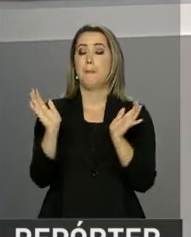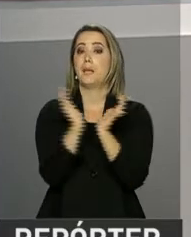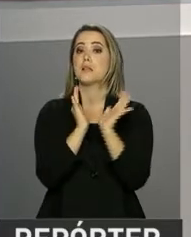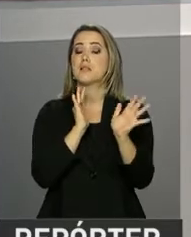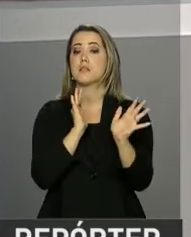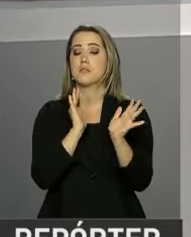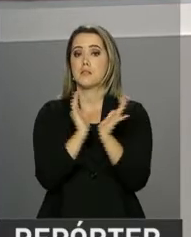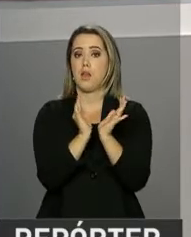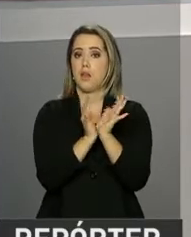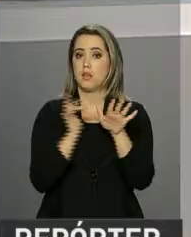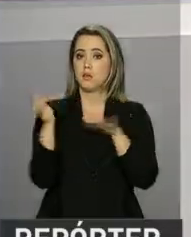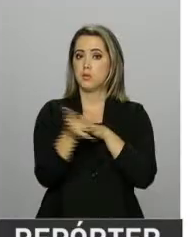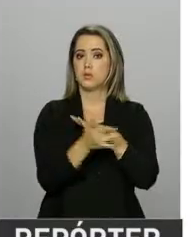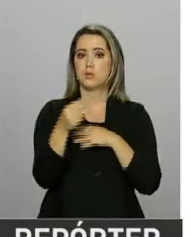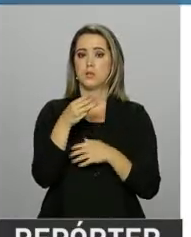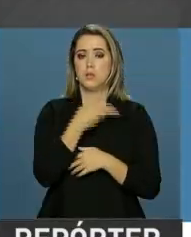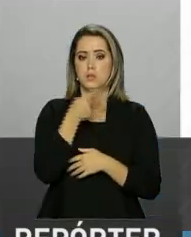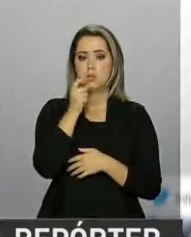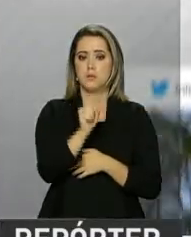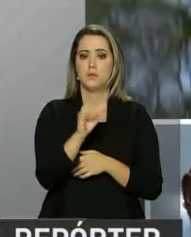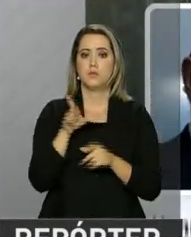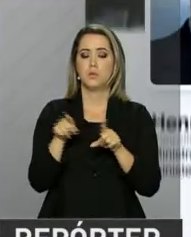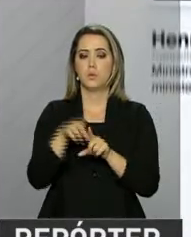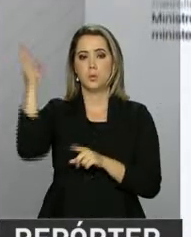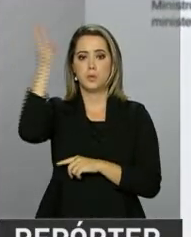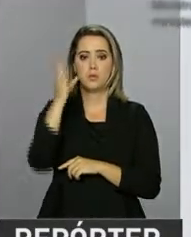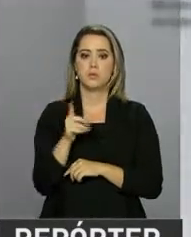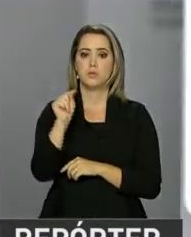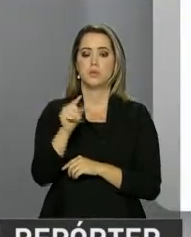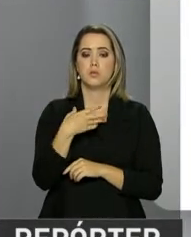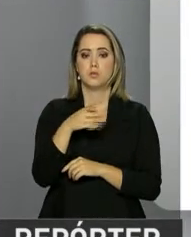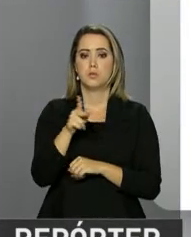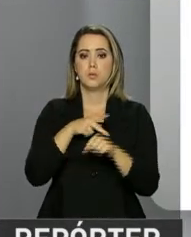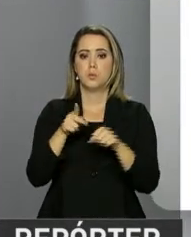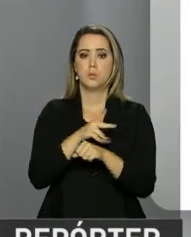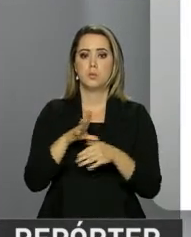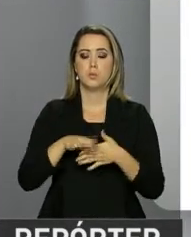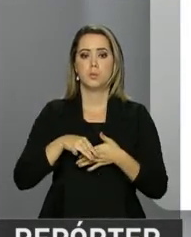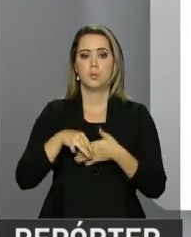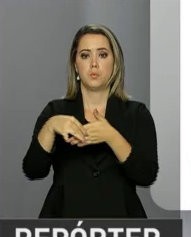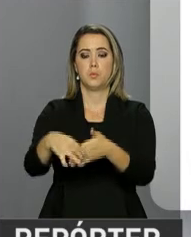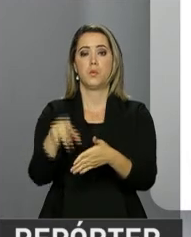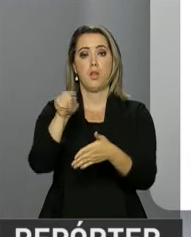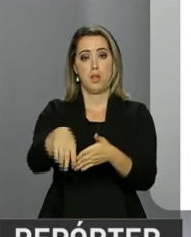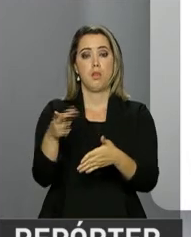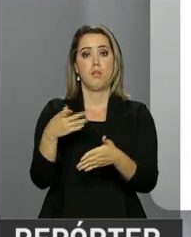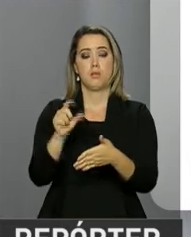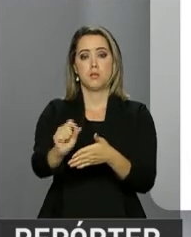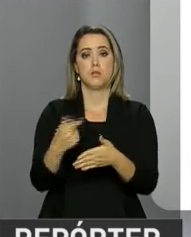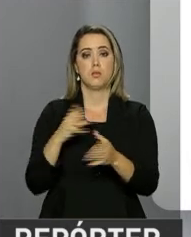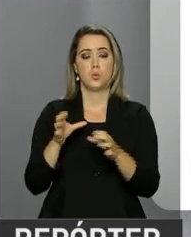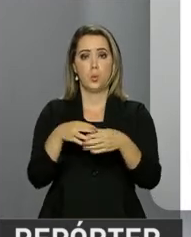sociais, o ministro da Fazenda disse que a candidatura do Brasil como país membro da OCDE está sendo bem